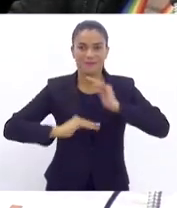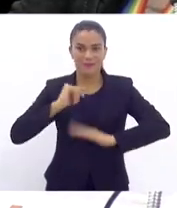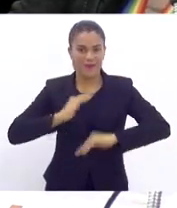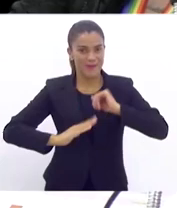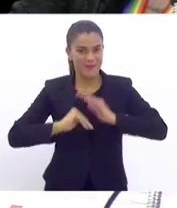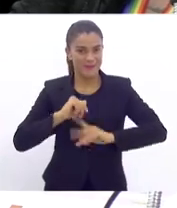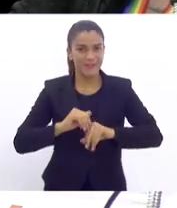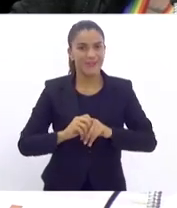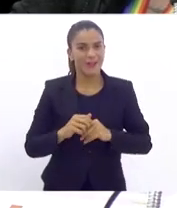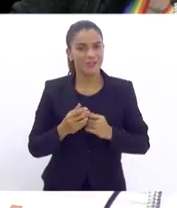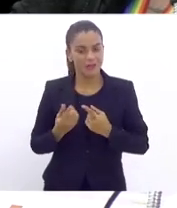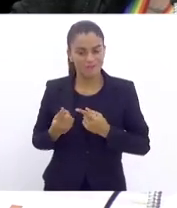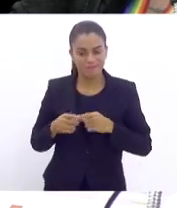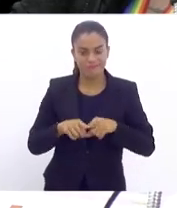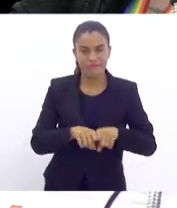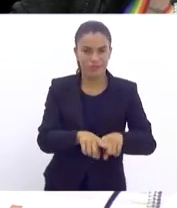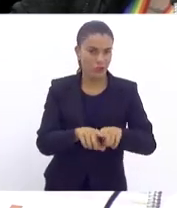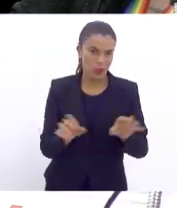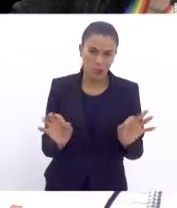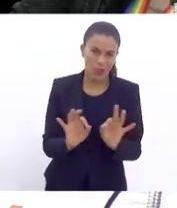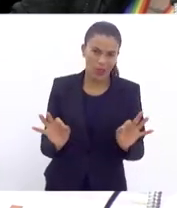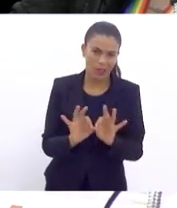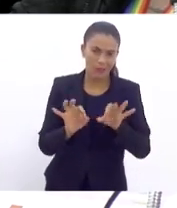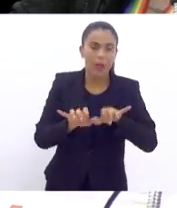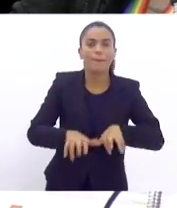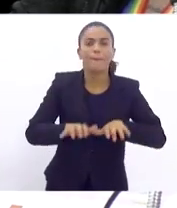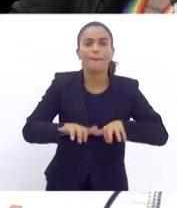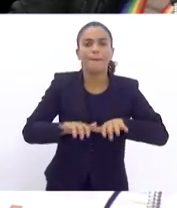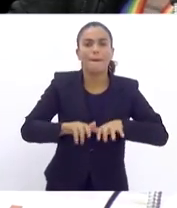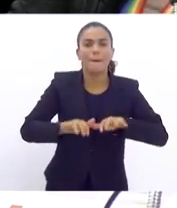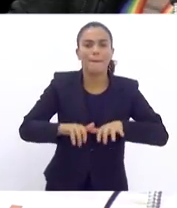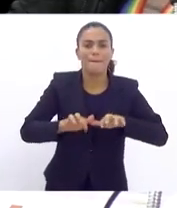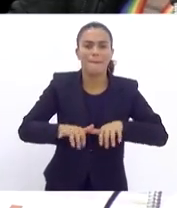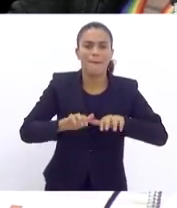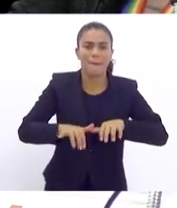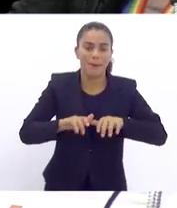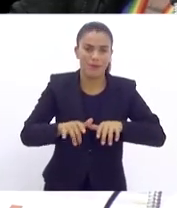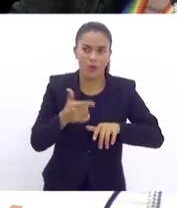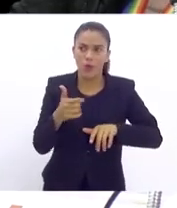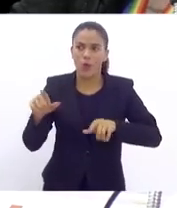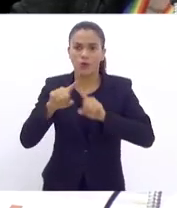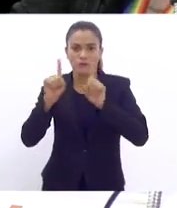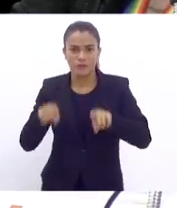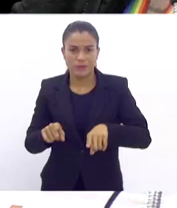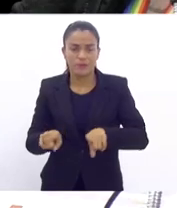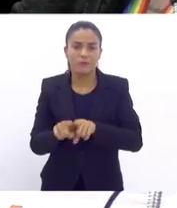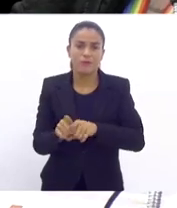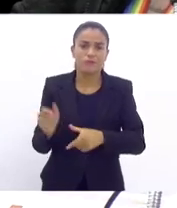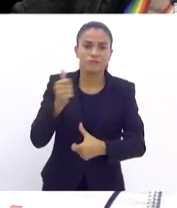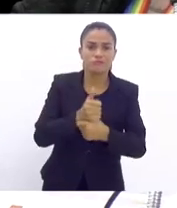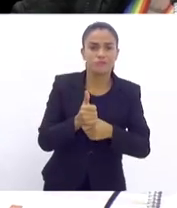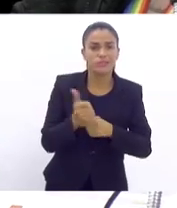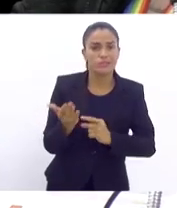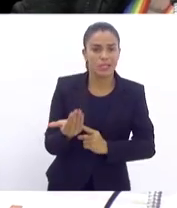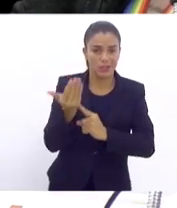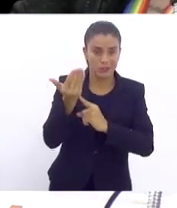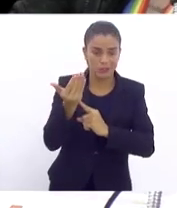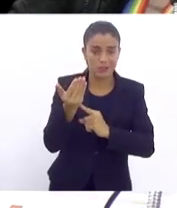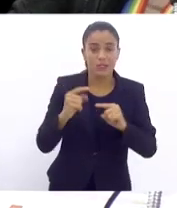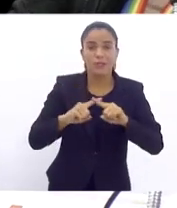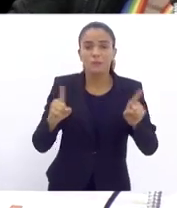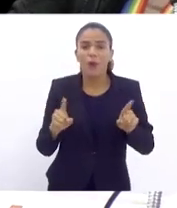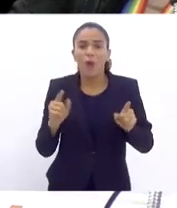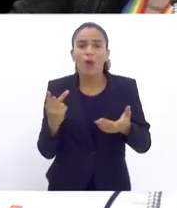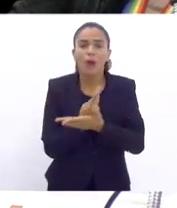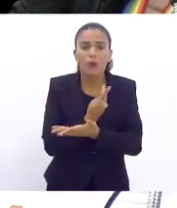plenário né a gente praticamente não tem mais o carro como digitadores de uma série de outros cargos Foram substituídos pela tecnologia só que que acontece